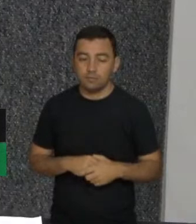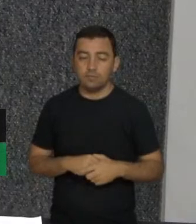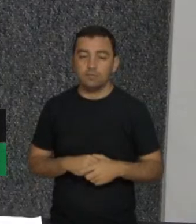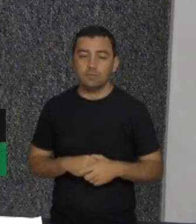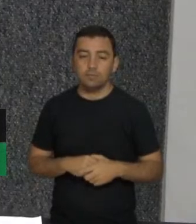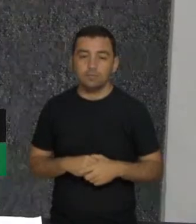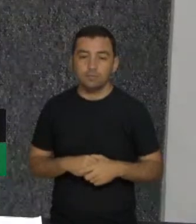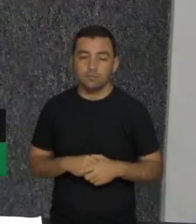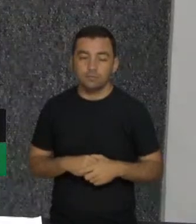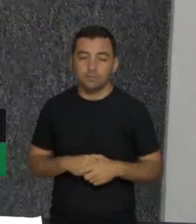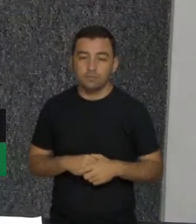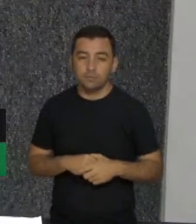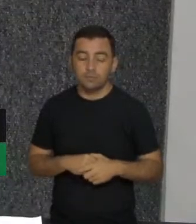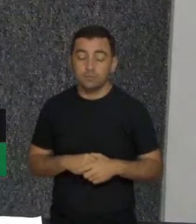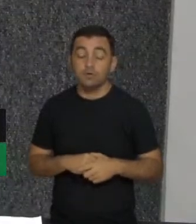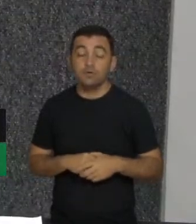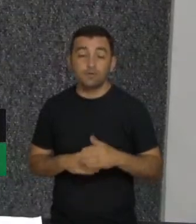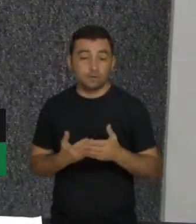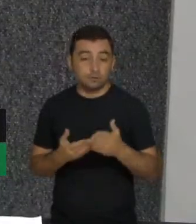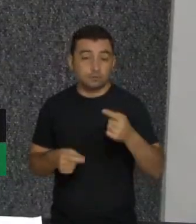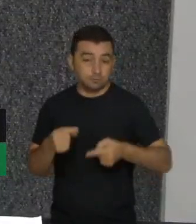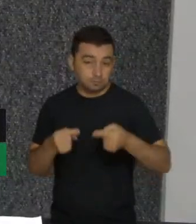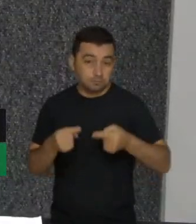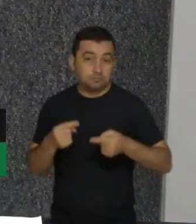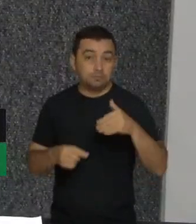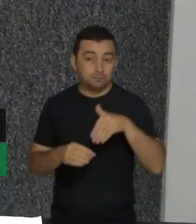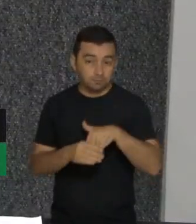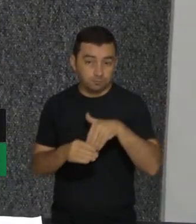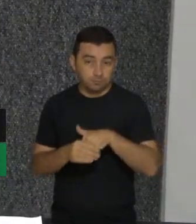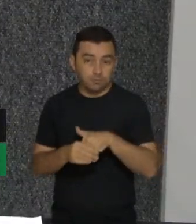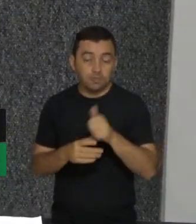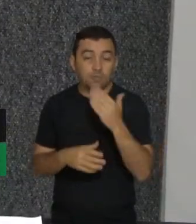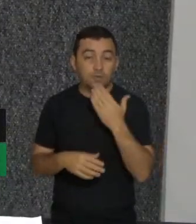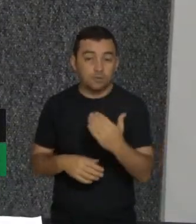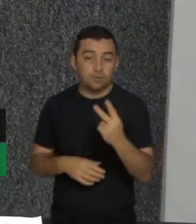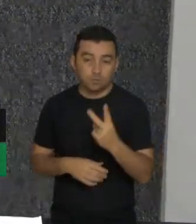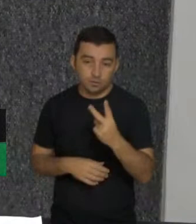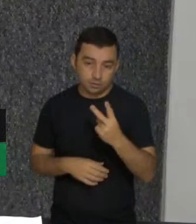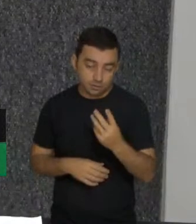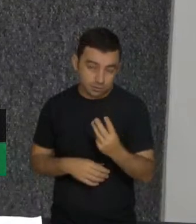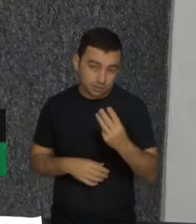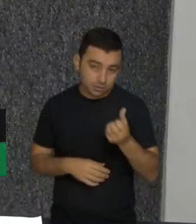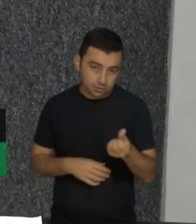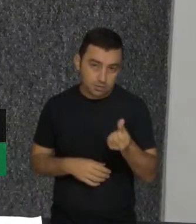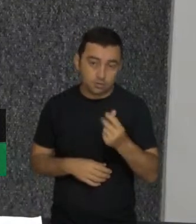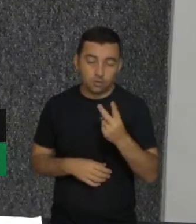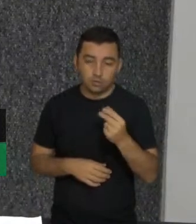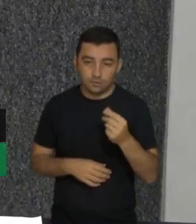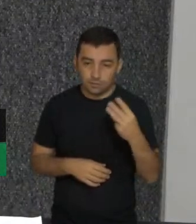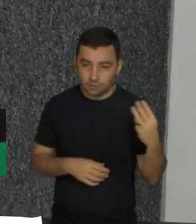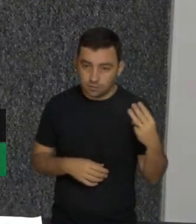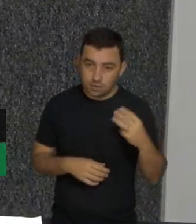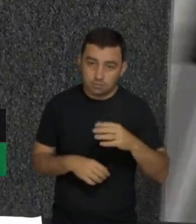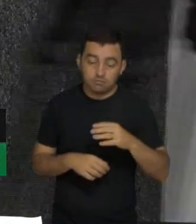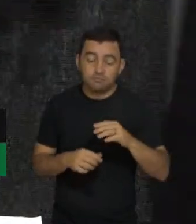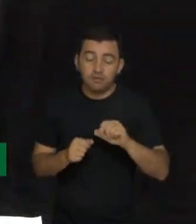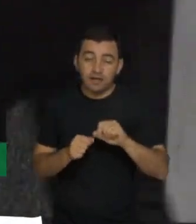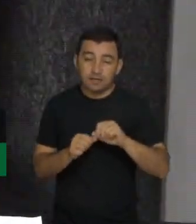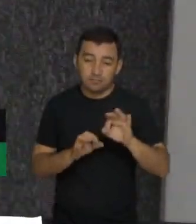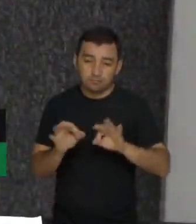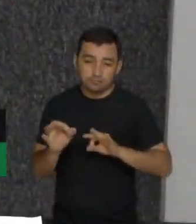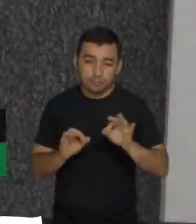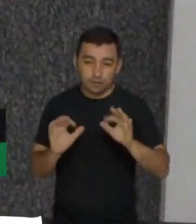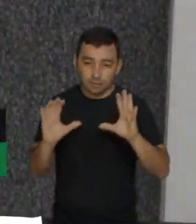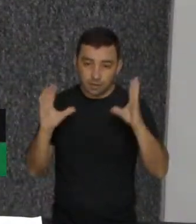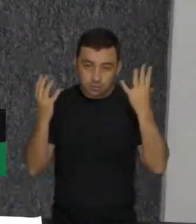aprovado discussão e votação requerimento 36023 de minha autoria para a realização do evento